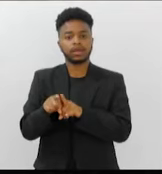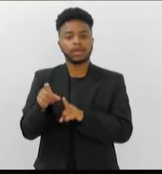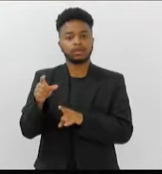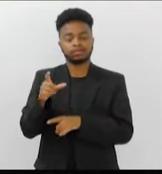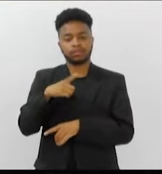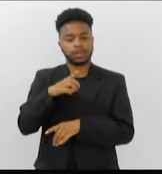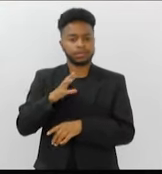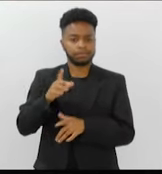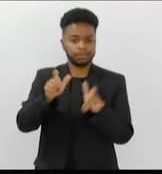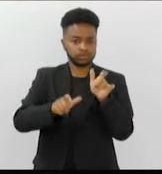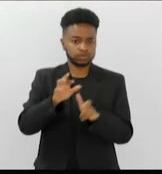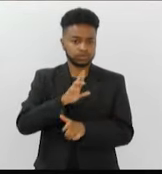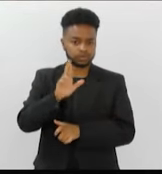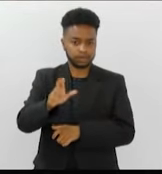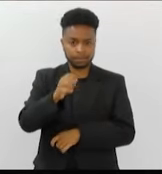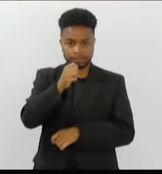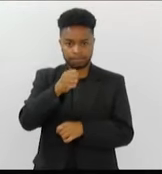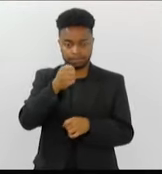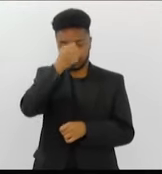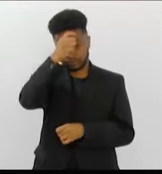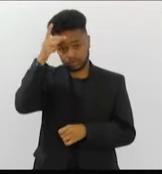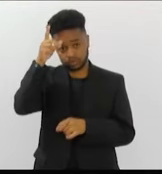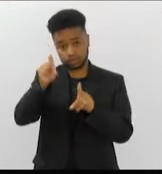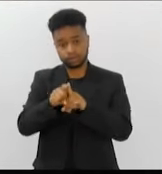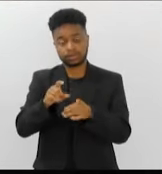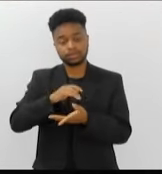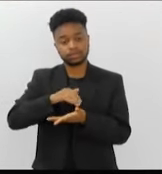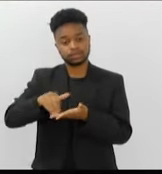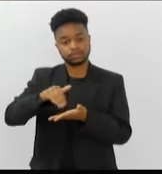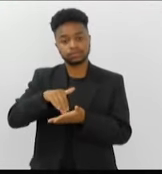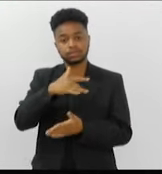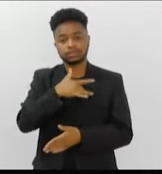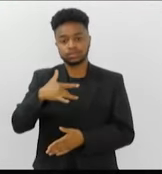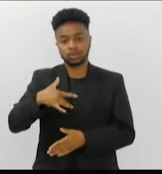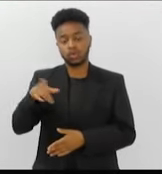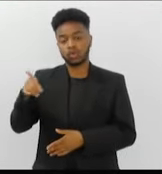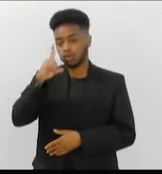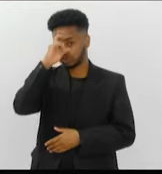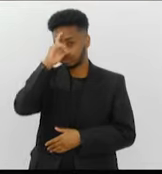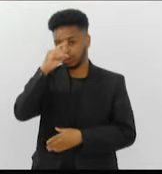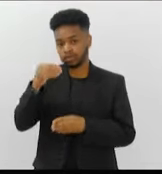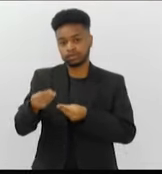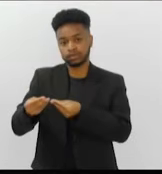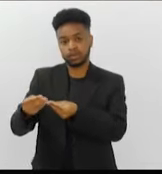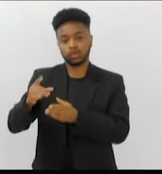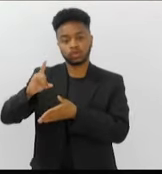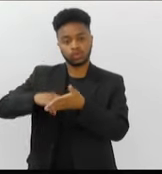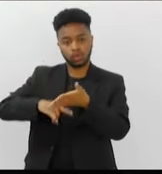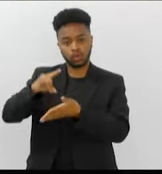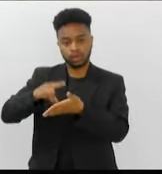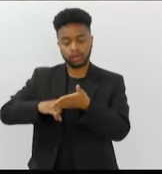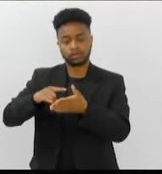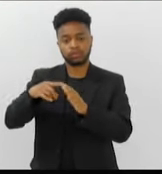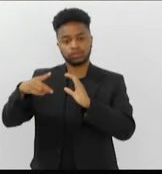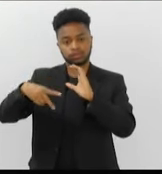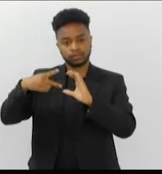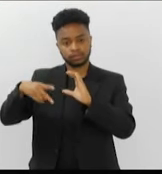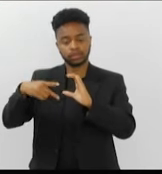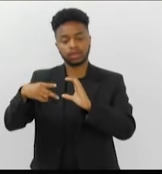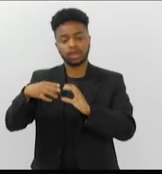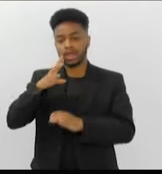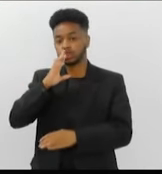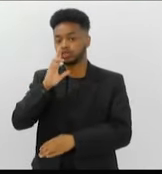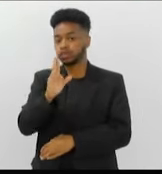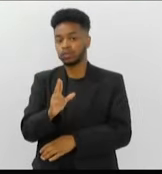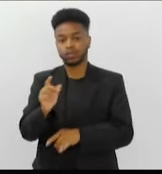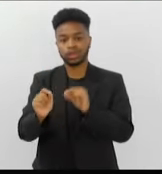Prefeitura, da Secretaria de Saúde. O hospital enviou um documento à Câmara Municipal, respondendo, está aqui também,